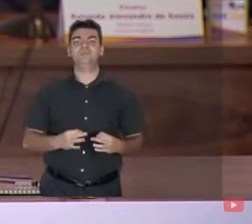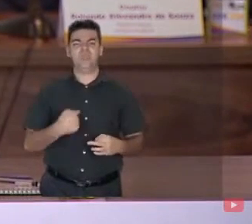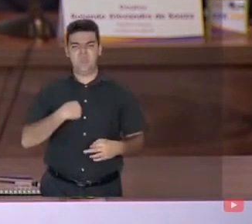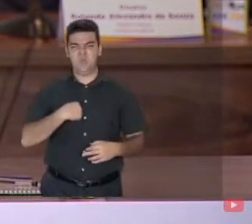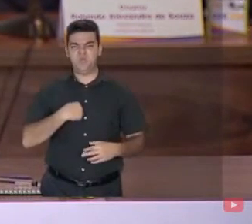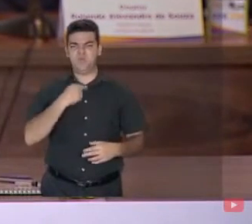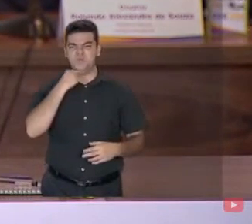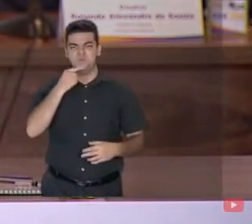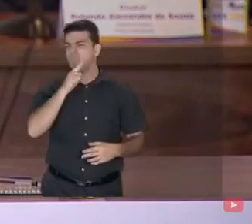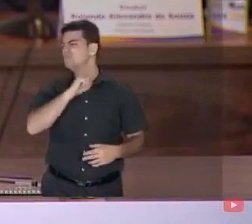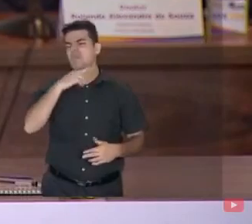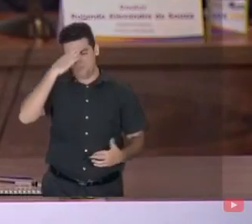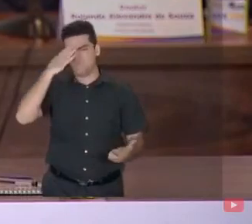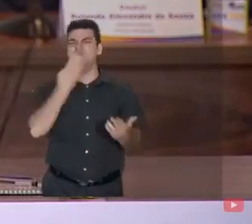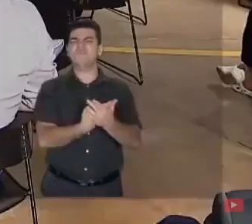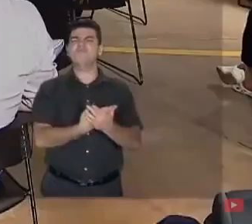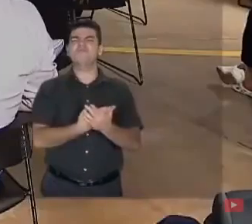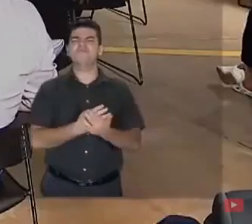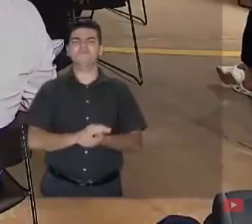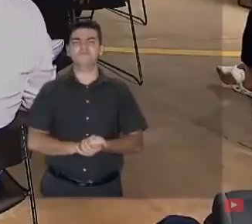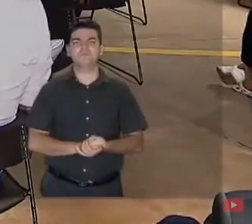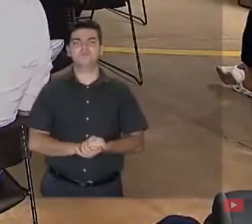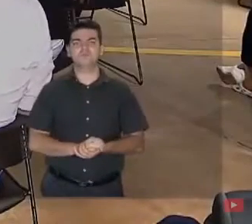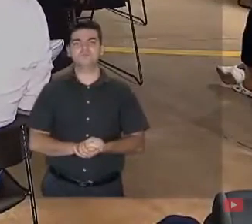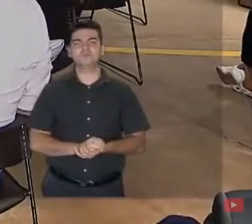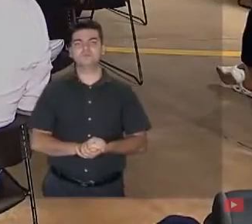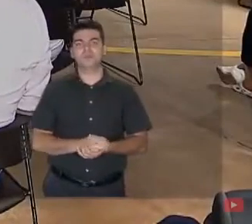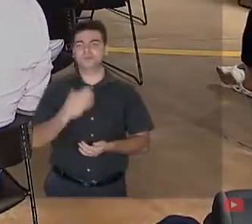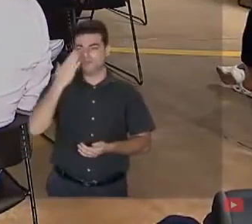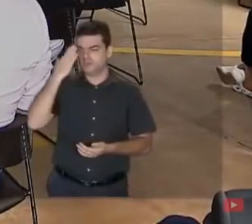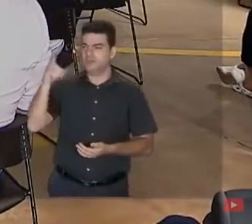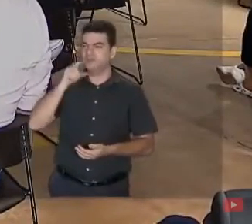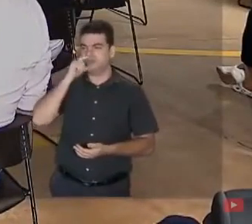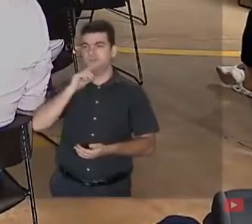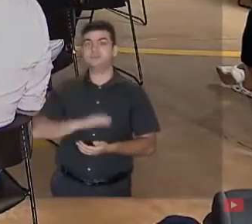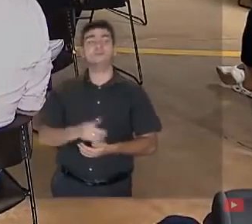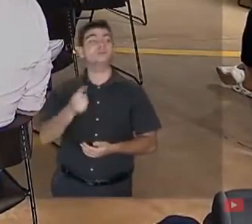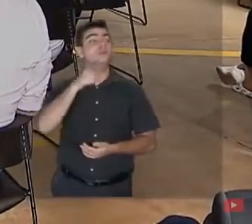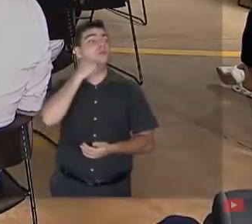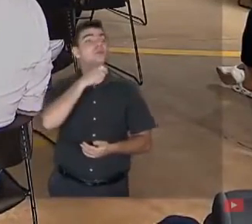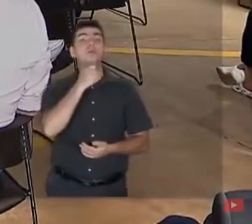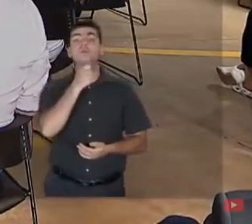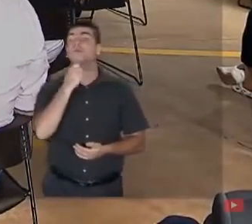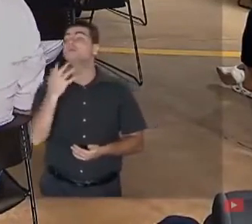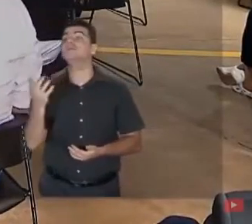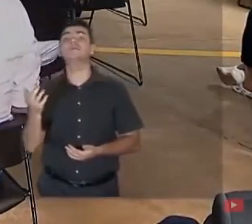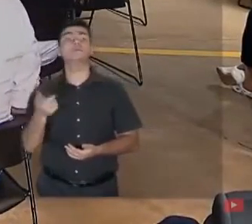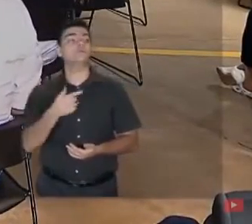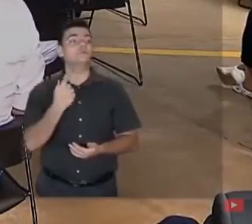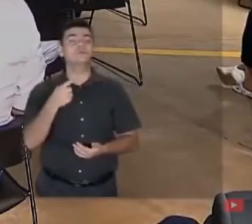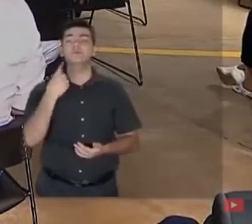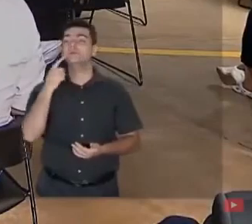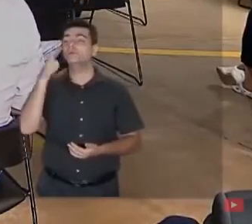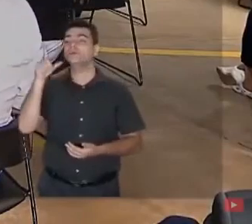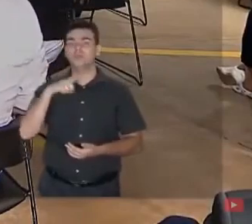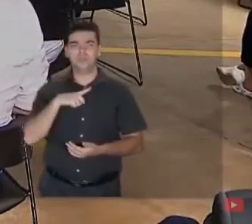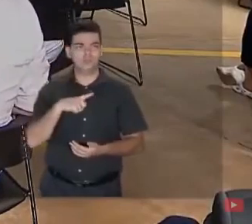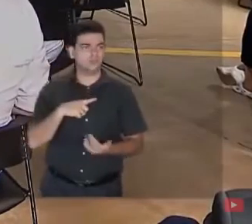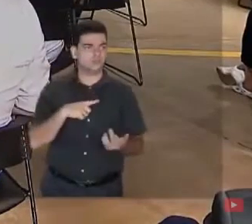dúvida nenhuma. Obrigado, ministro Fachin, muito grato. Mariana, cadê você? A